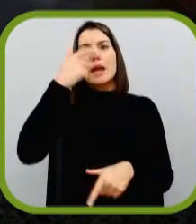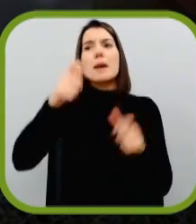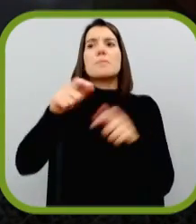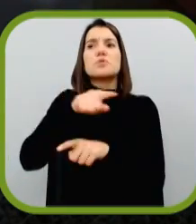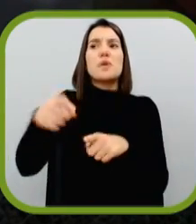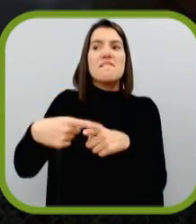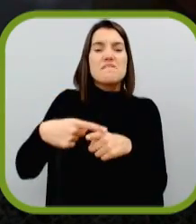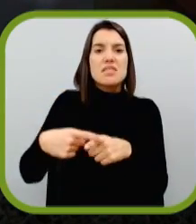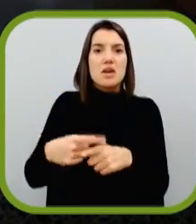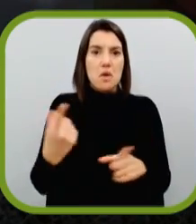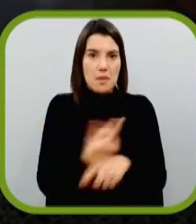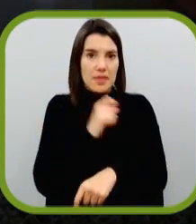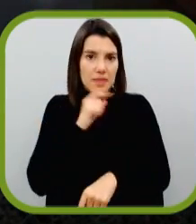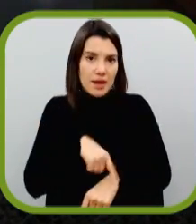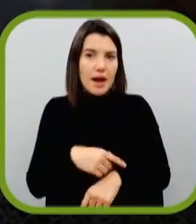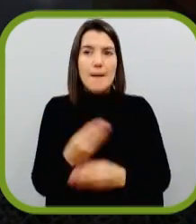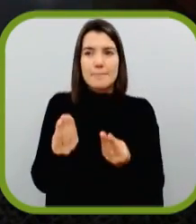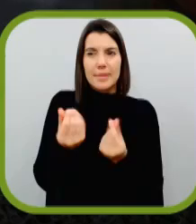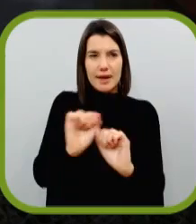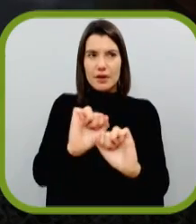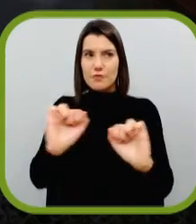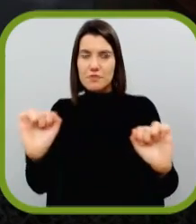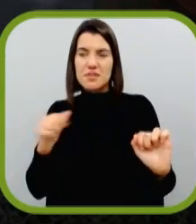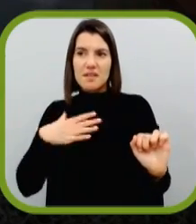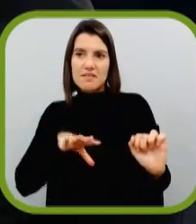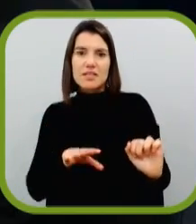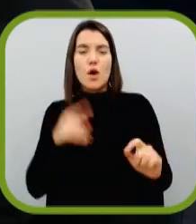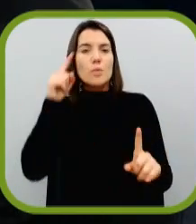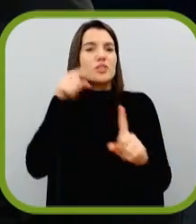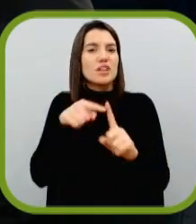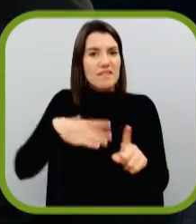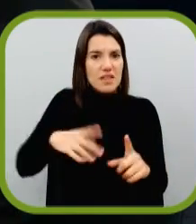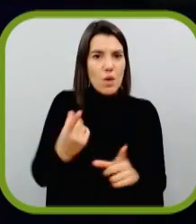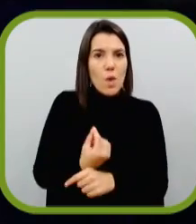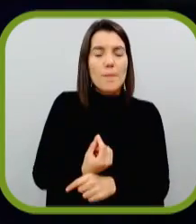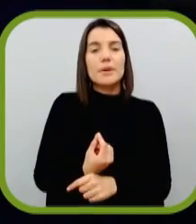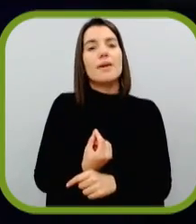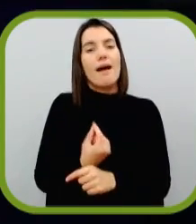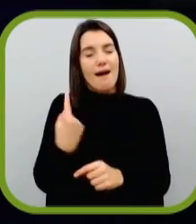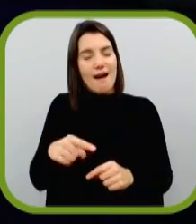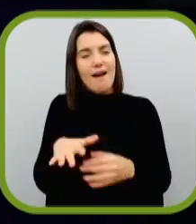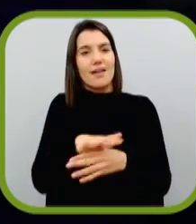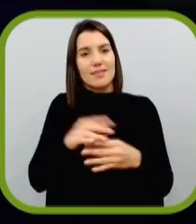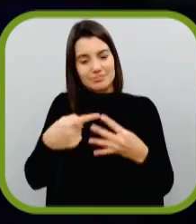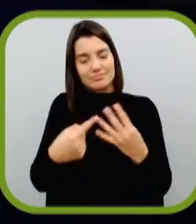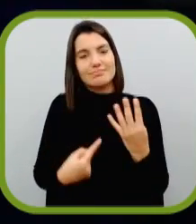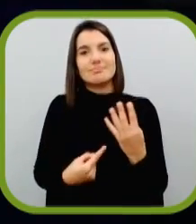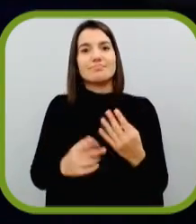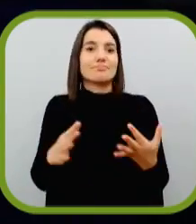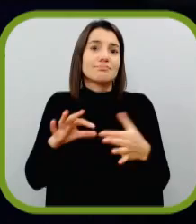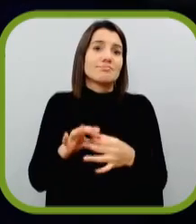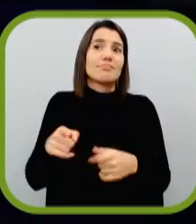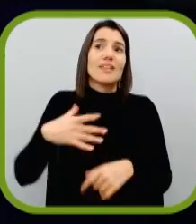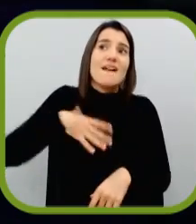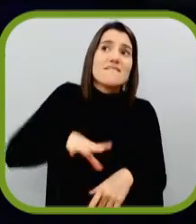motivações do consumidor, quais são as atitudes, qual é a sua intenção de compra. Portanto, há aqui uma série de dimensões que